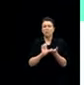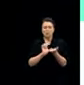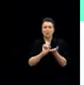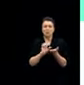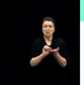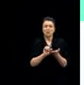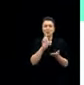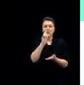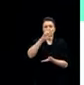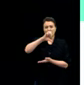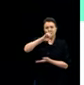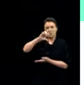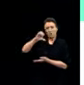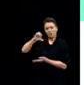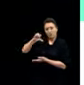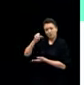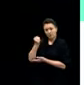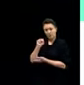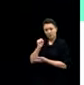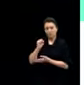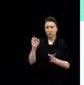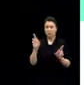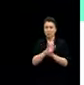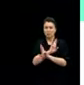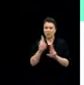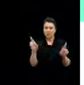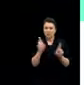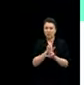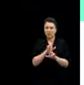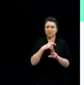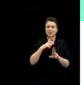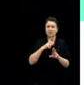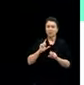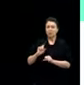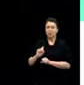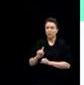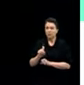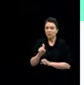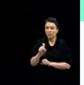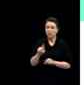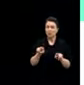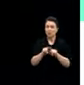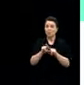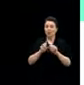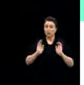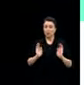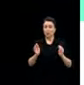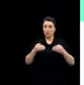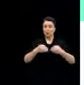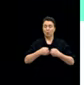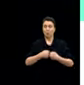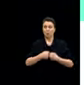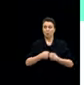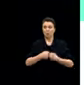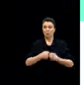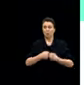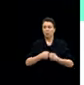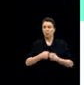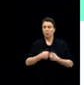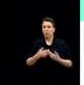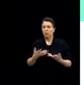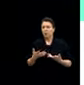1998 que mostrava a relação entre a tríplice viral e o autismo, né? Mas depois descobriu então